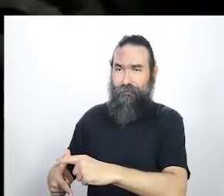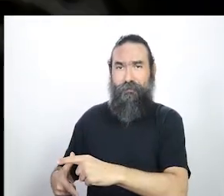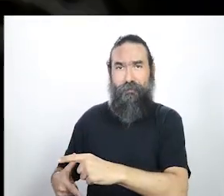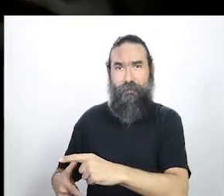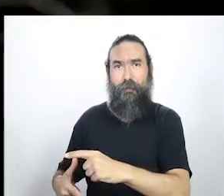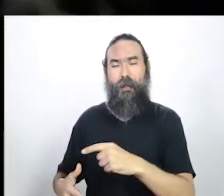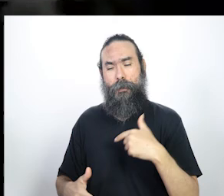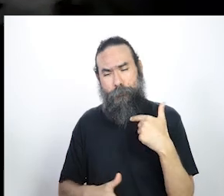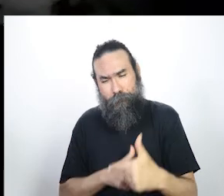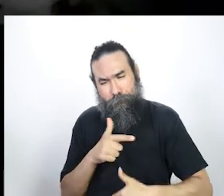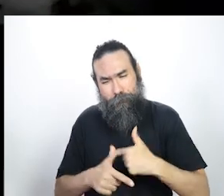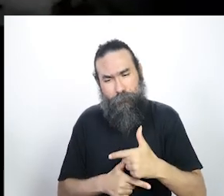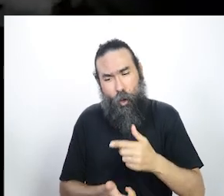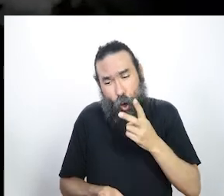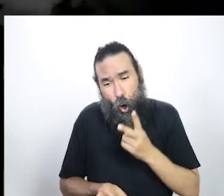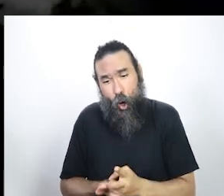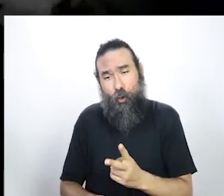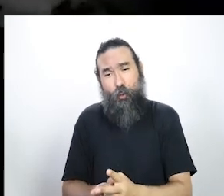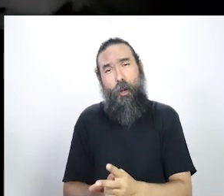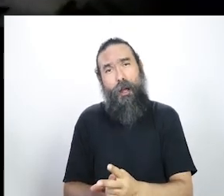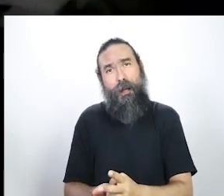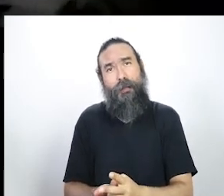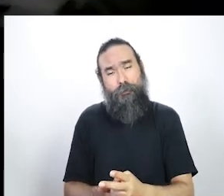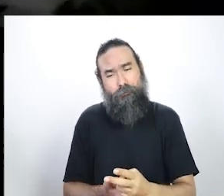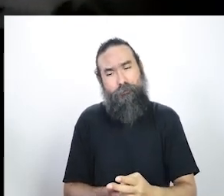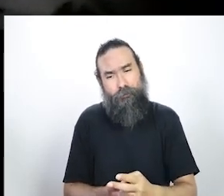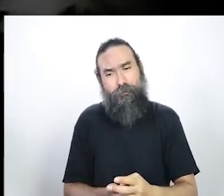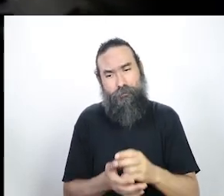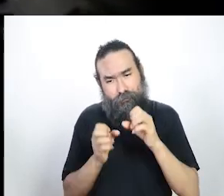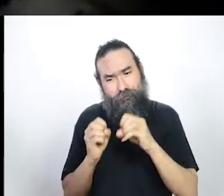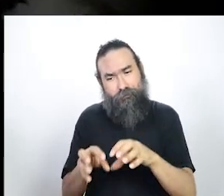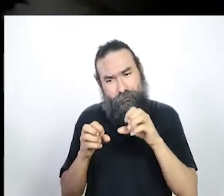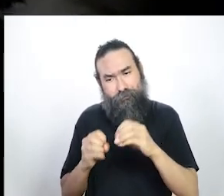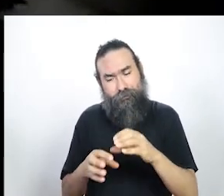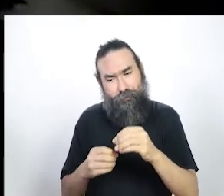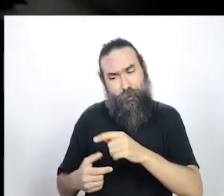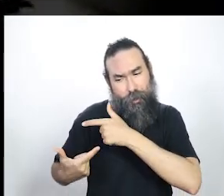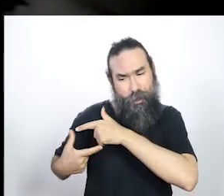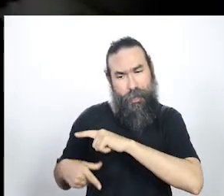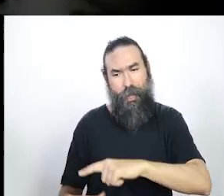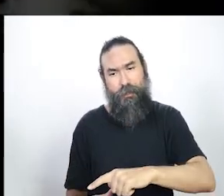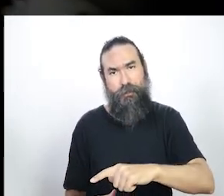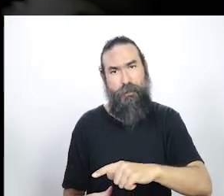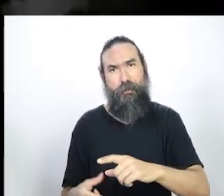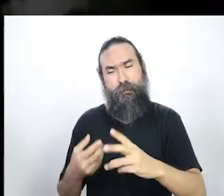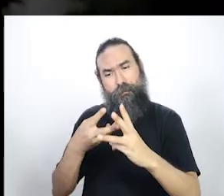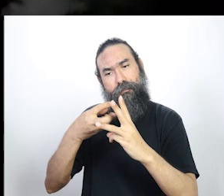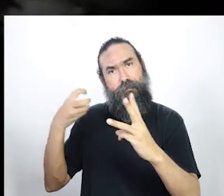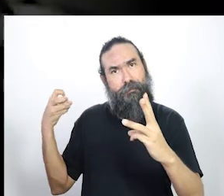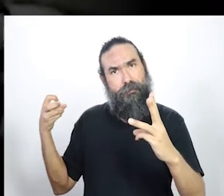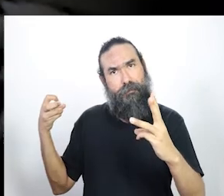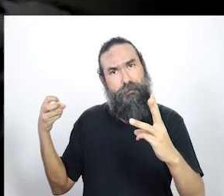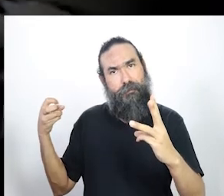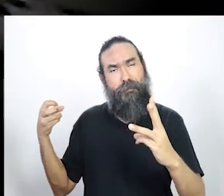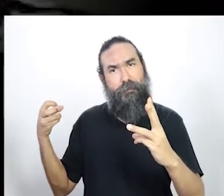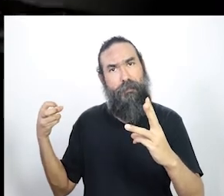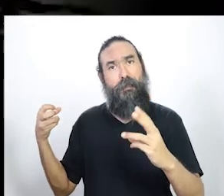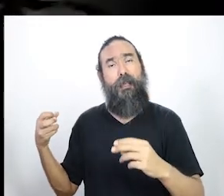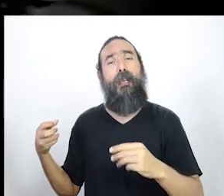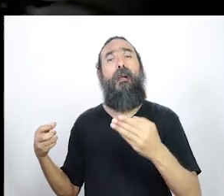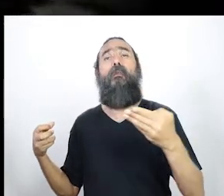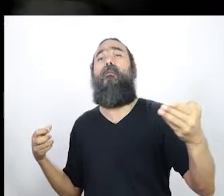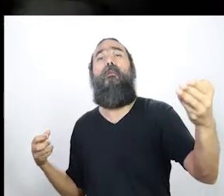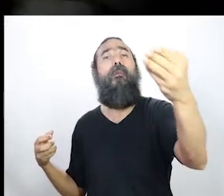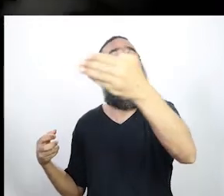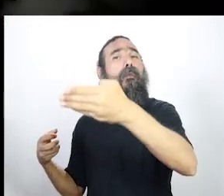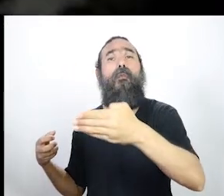geração para geração, para manter vivo o elo sagrado entre o céu e a terra. E a sociedade não indígena? O